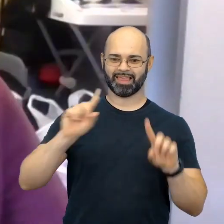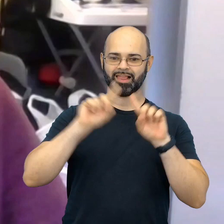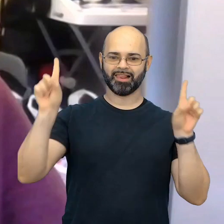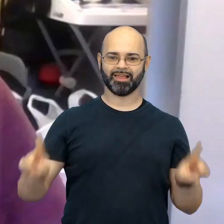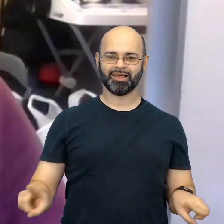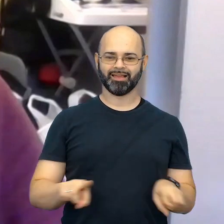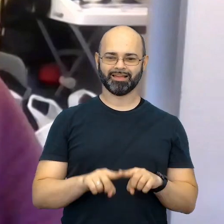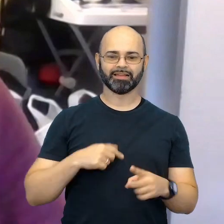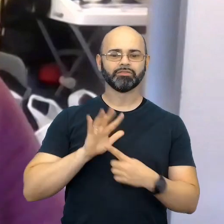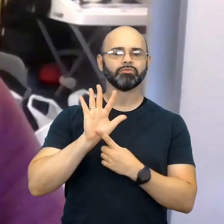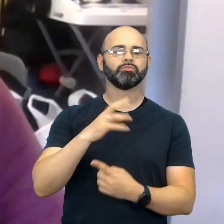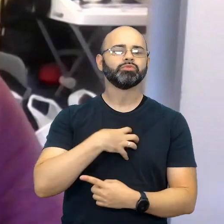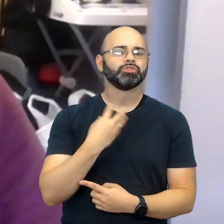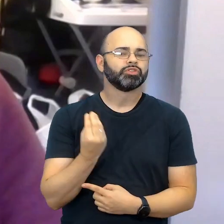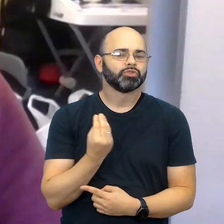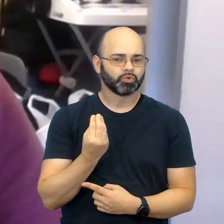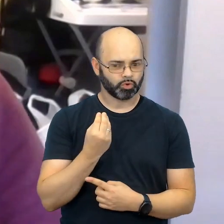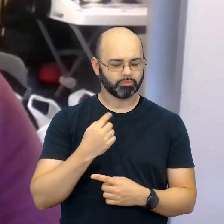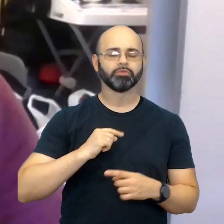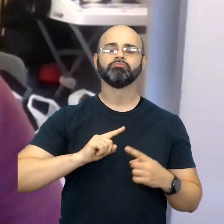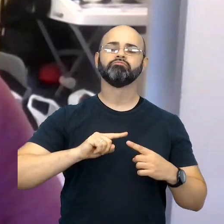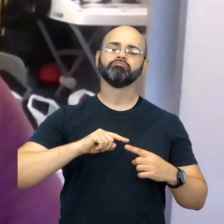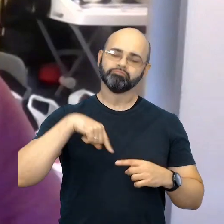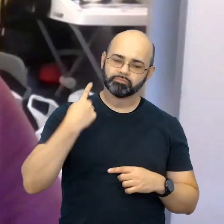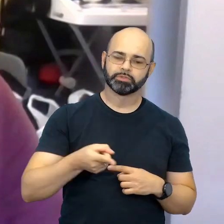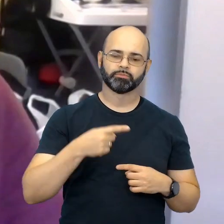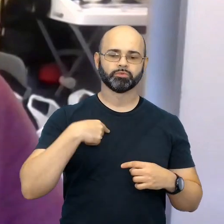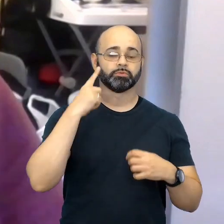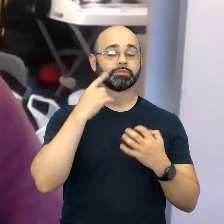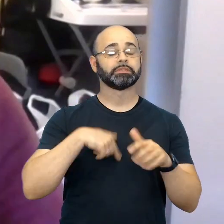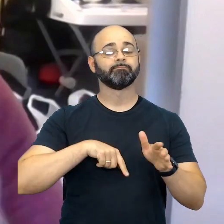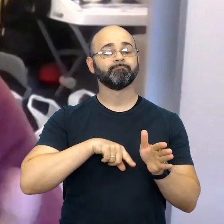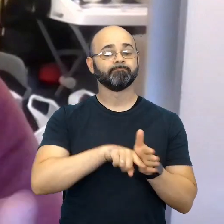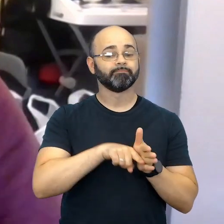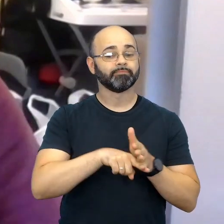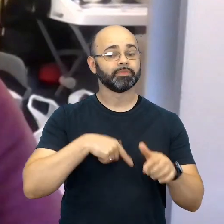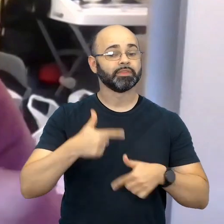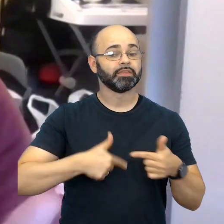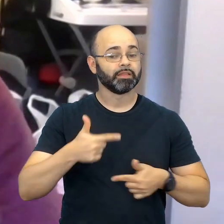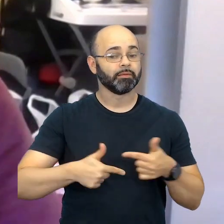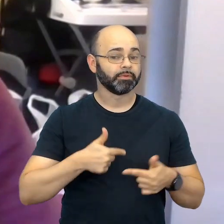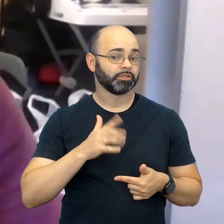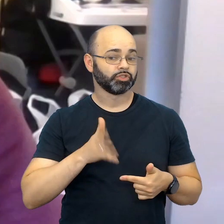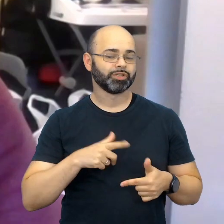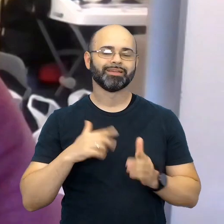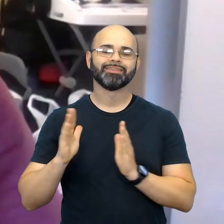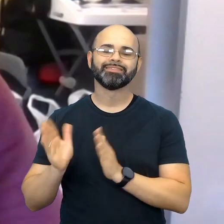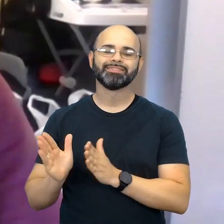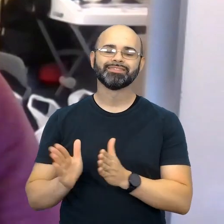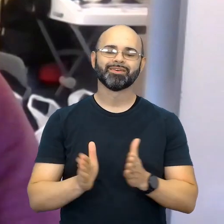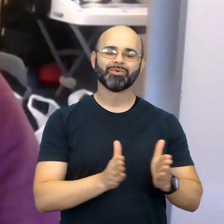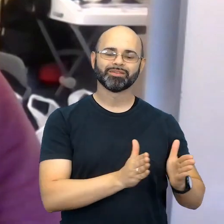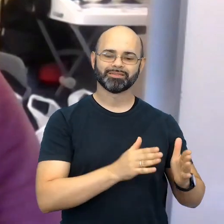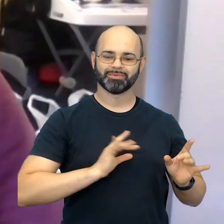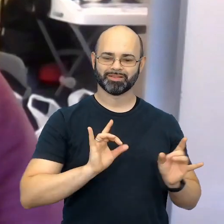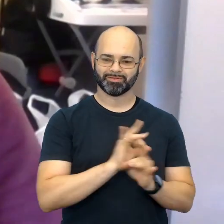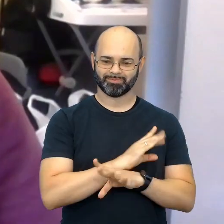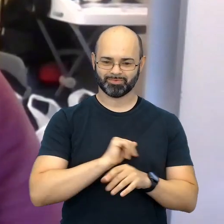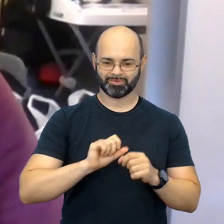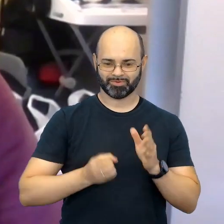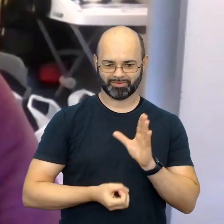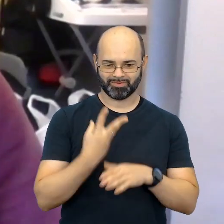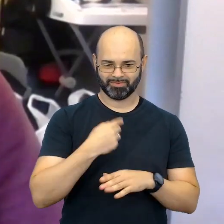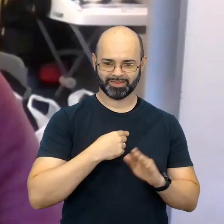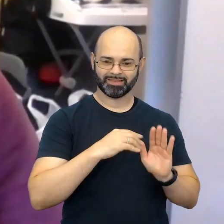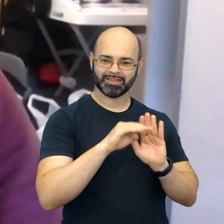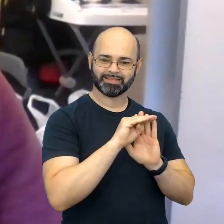e a partir disso definir. Tem um trabalho de pesquisa a fazer, tem um sequenciamento a definir nessas postagens